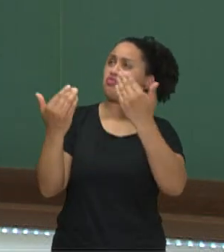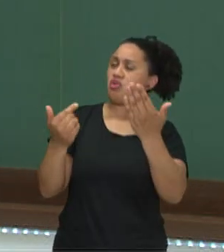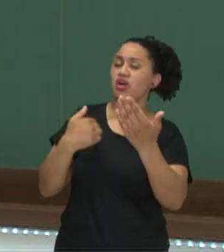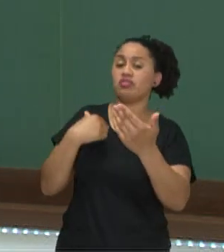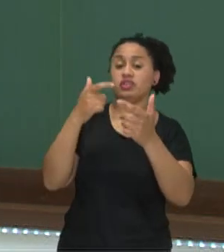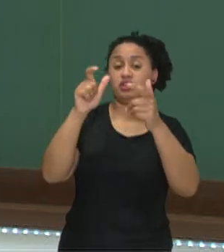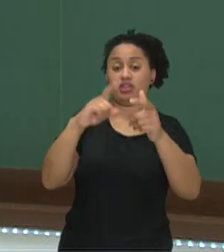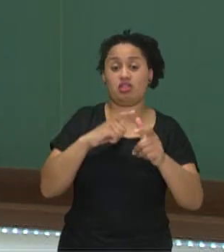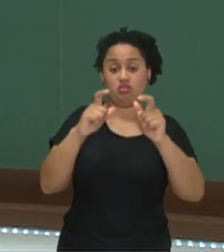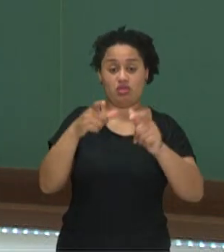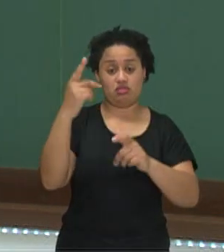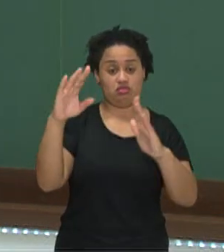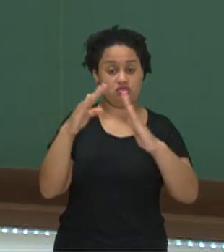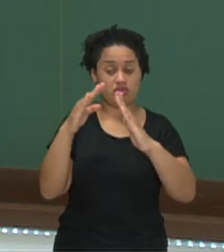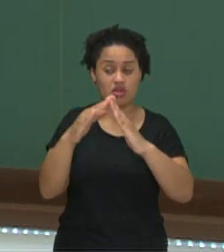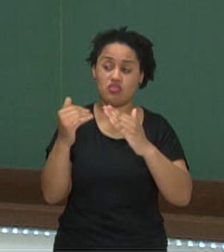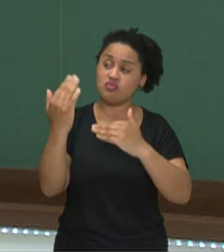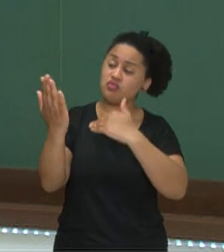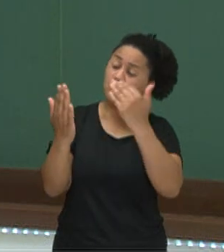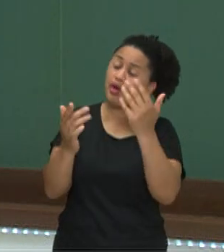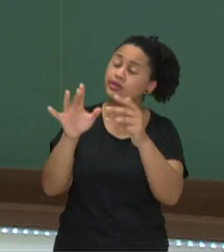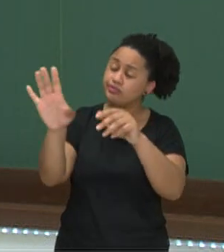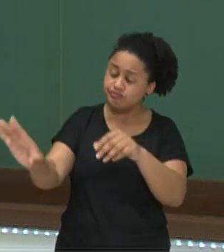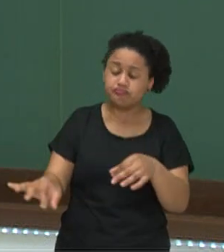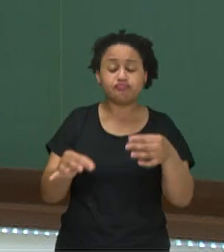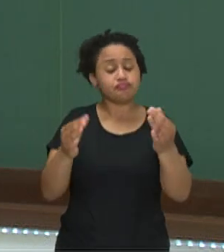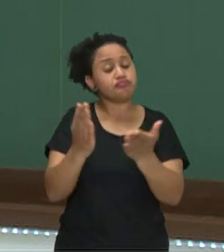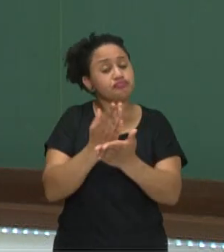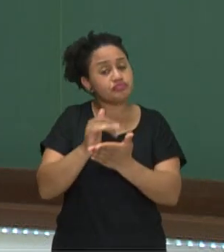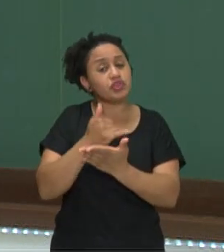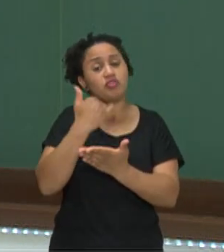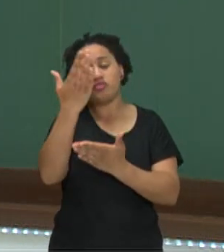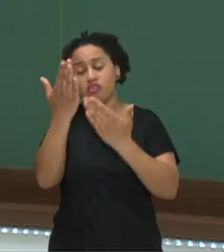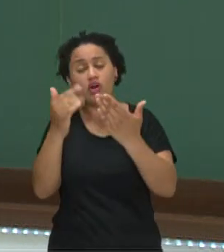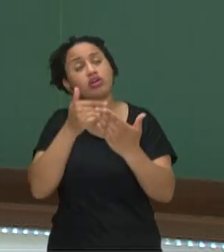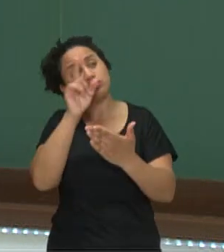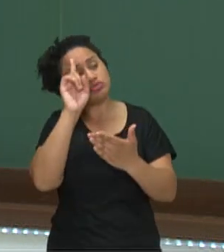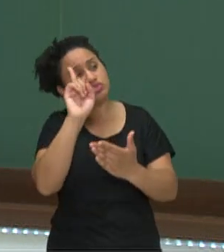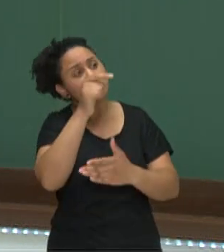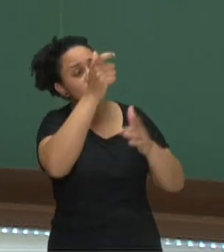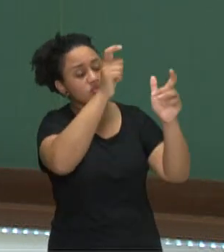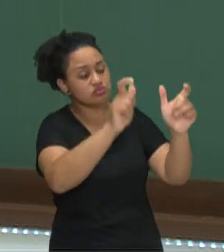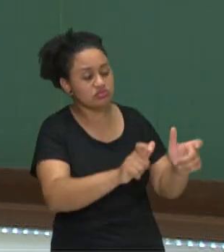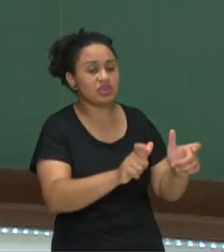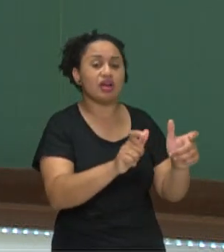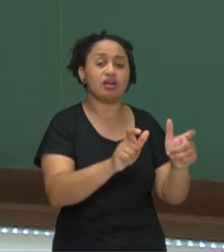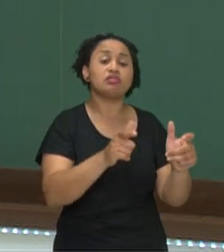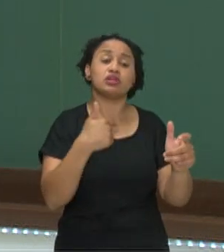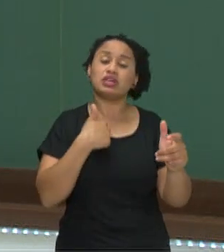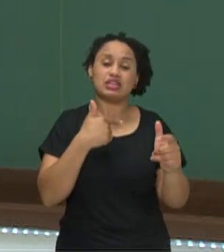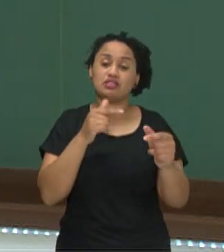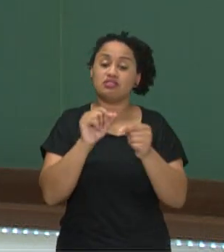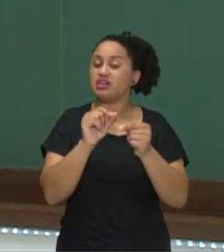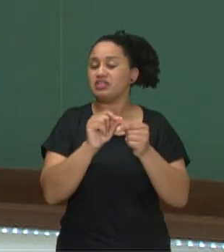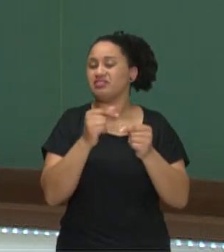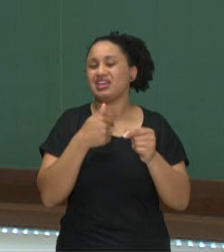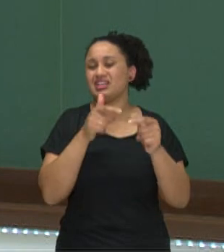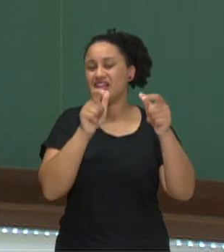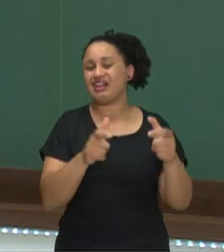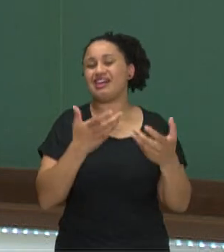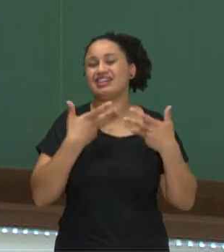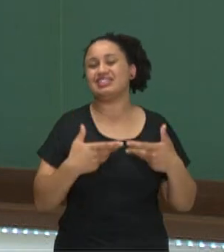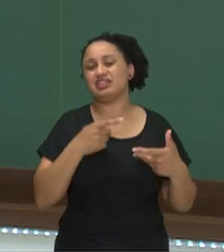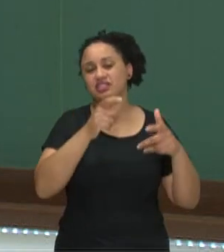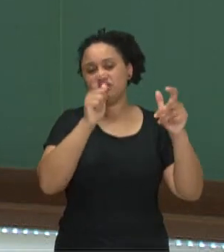aí na tua casa, né? Ao ar livre para estudar, um outro dia em um outro local, isso, né, não permite a monotonia, né? Então é